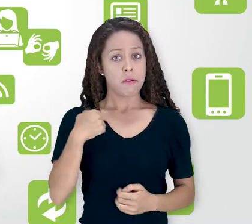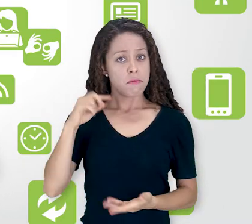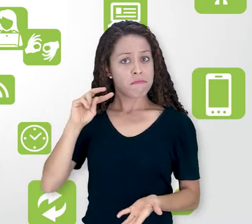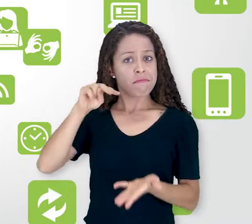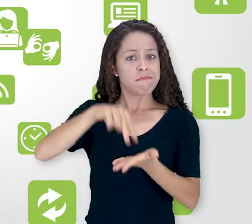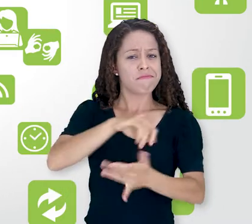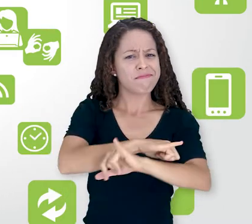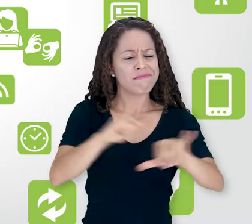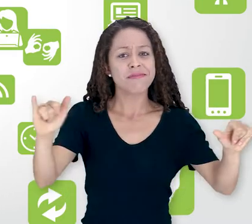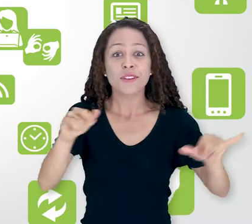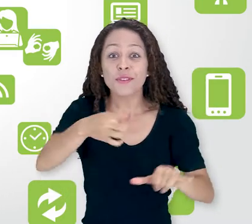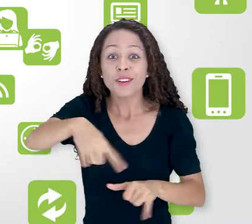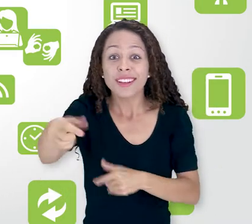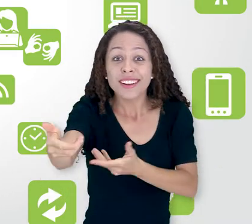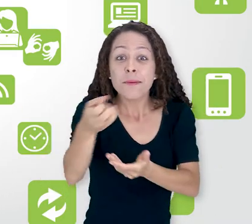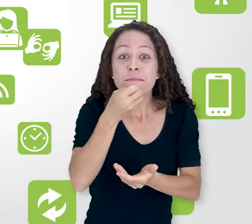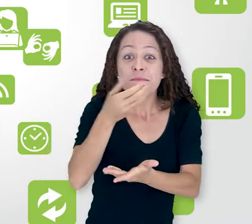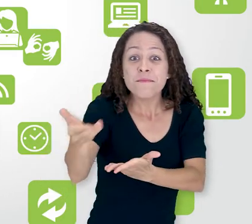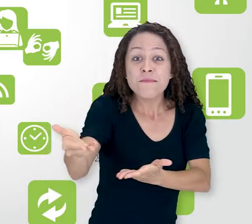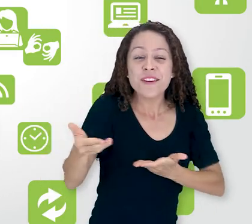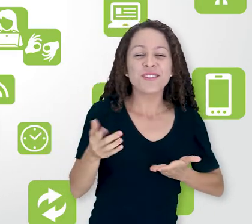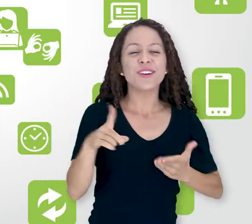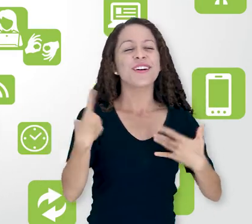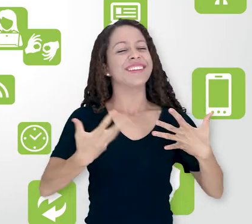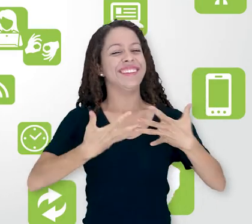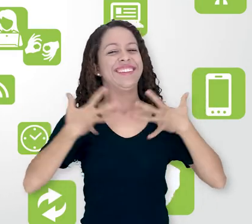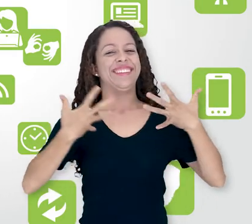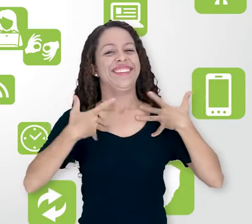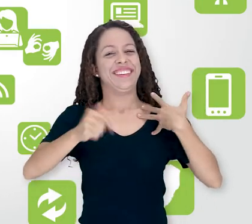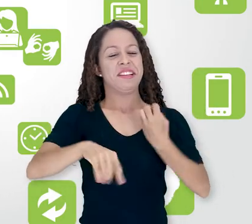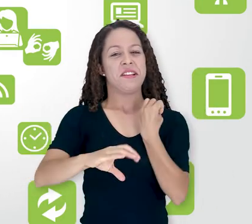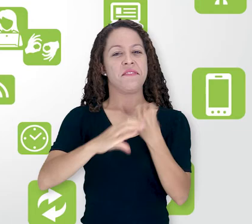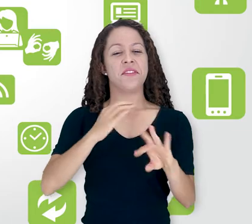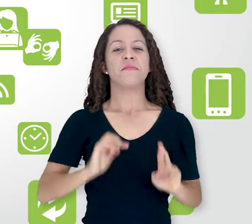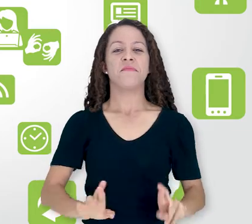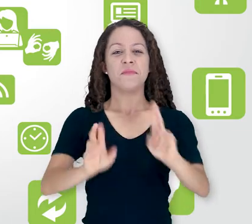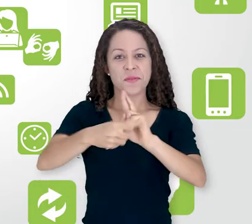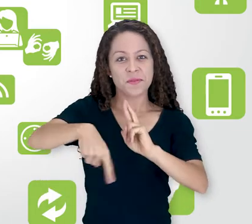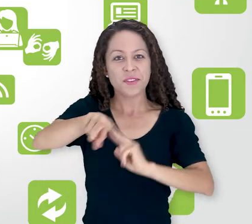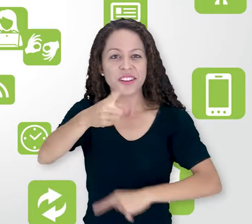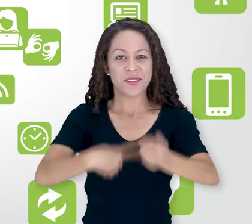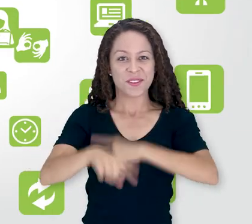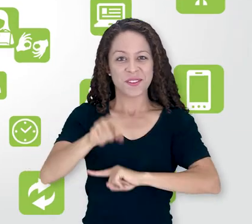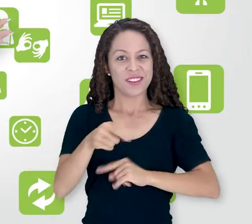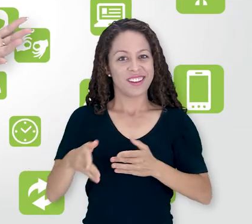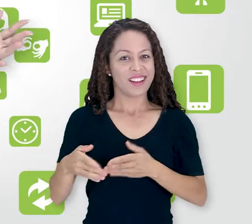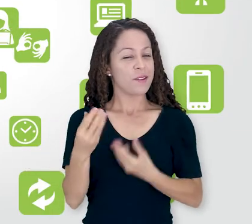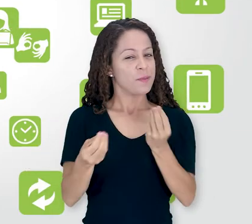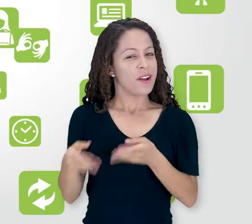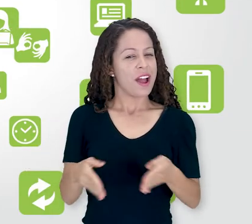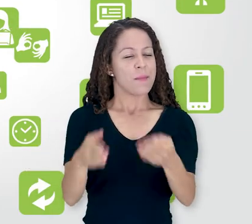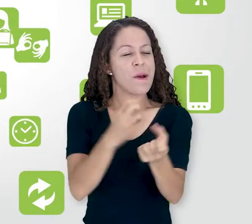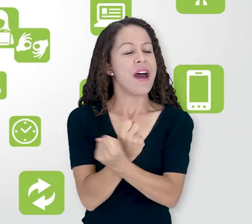centro. Estou aqui para dizer que é uma imensa alegria recebê-los em nossa instituição centenária e no CEFOR.